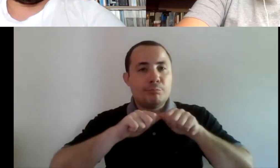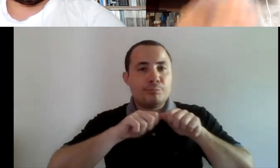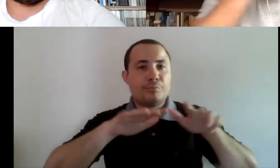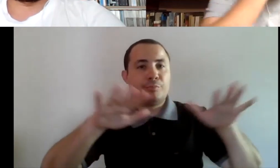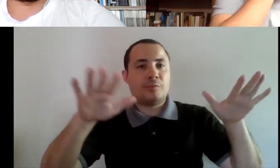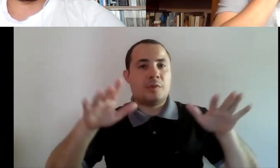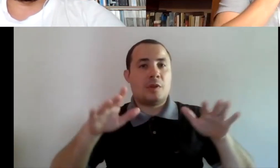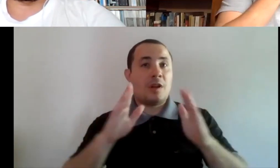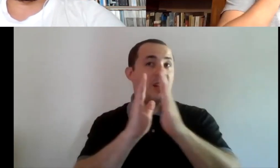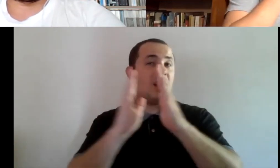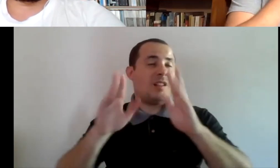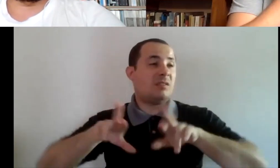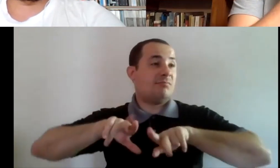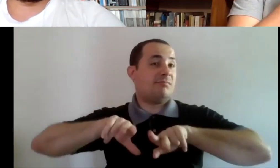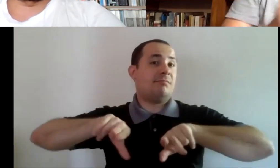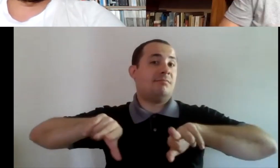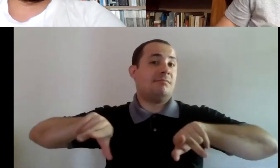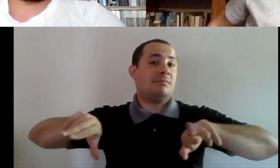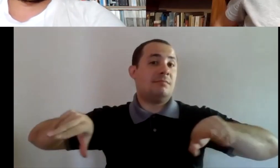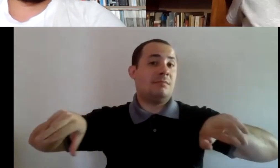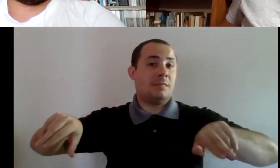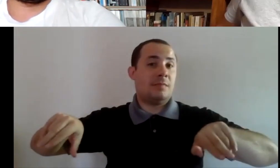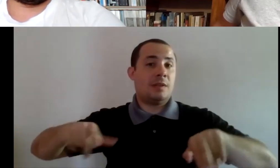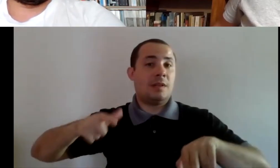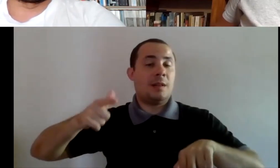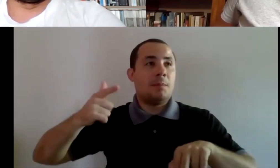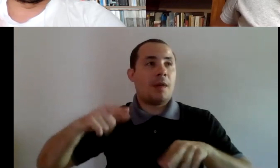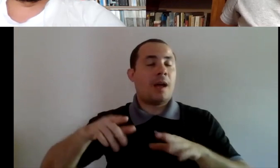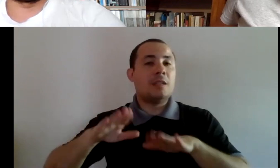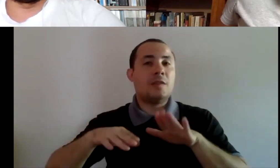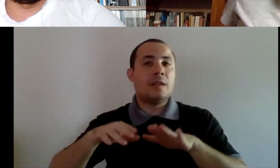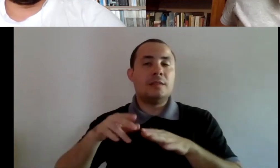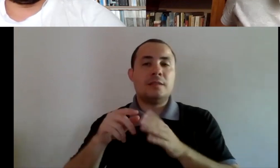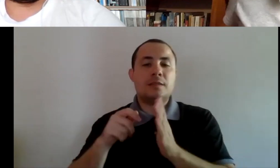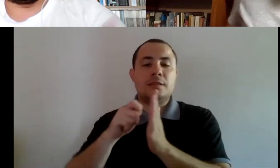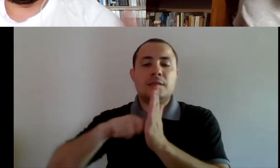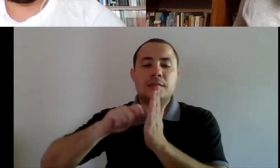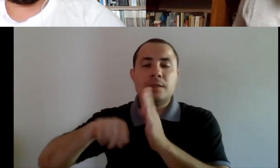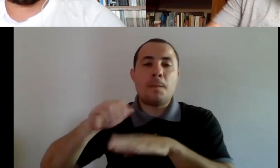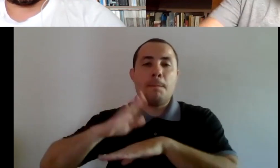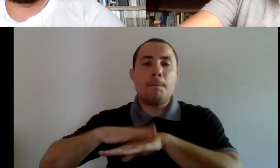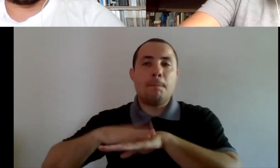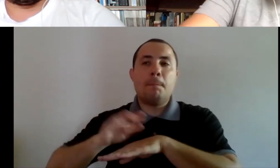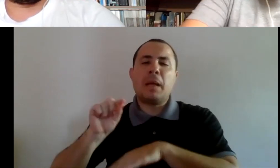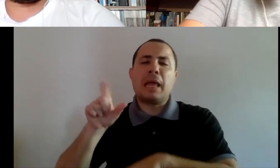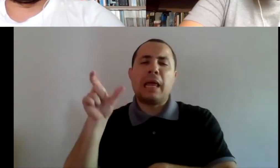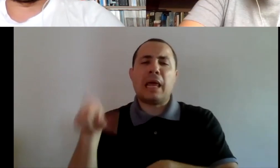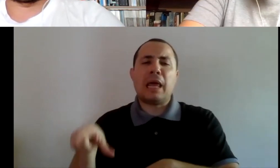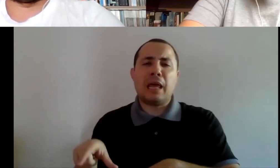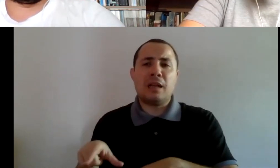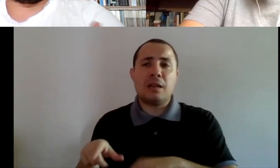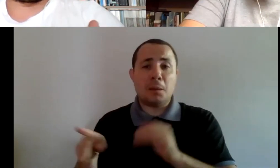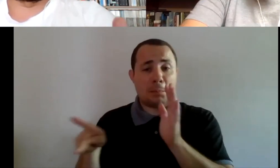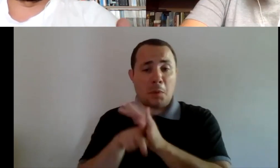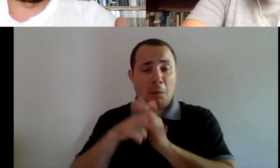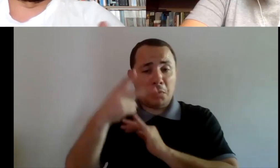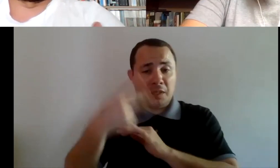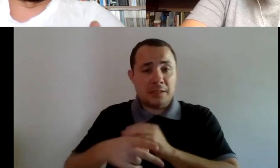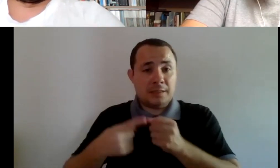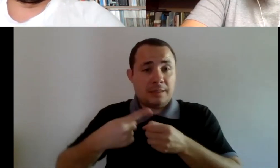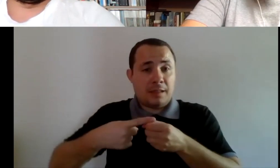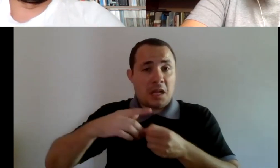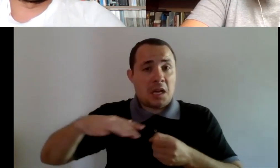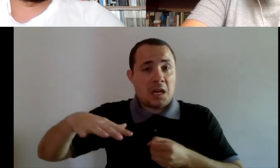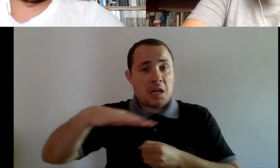E nesse caso com essa aproximação de ser autores da cidade, né? Autores identificados ali, essa identificação, digamos,